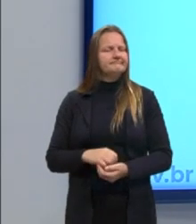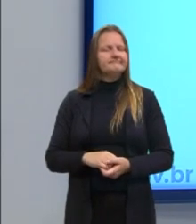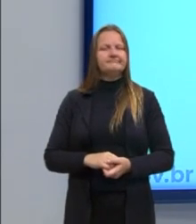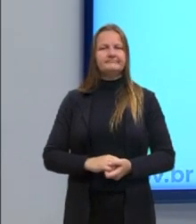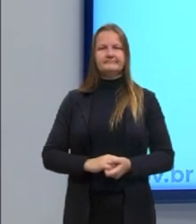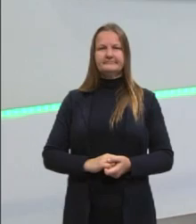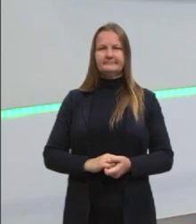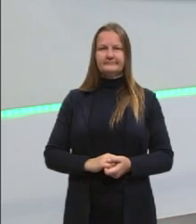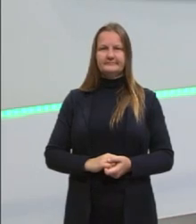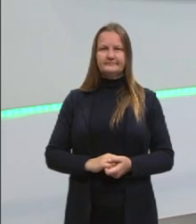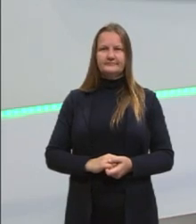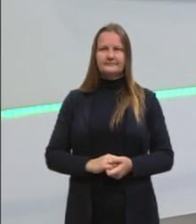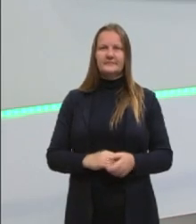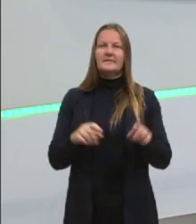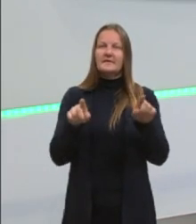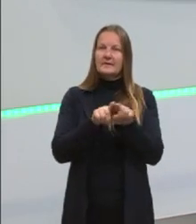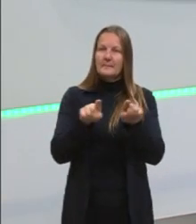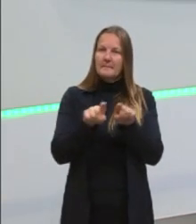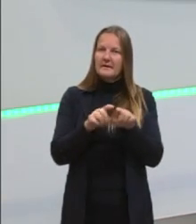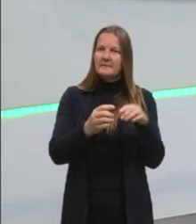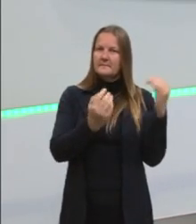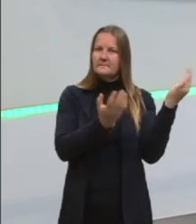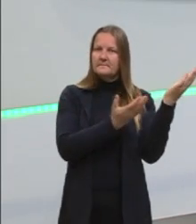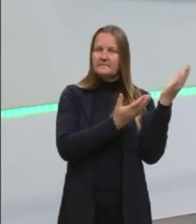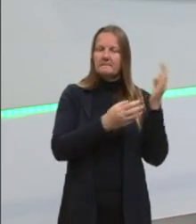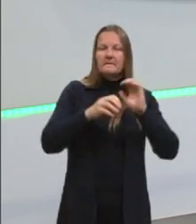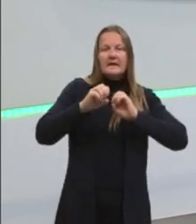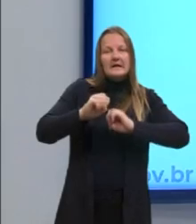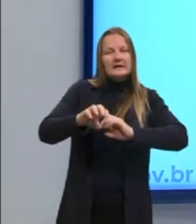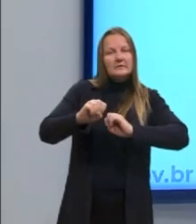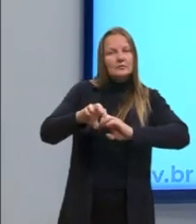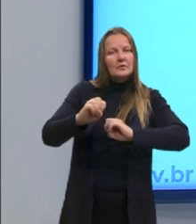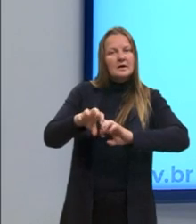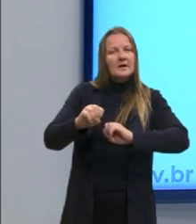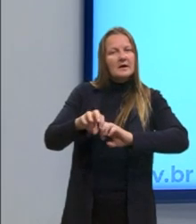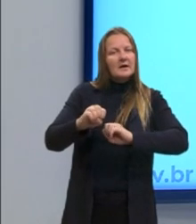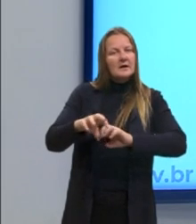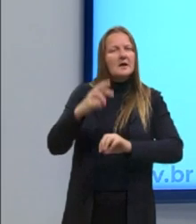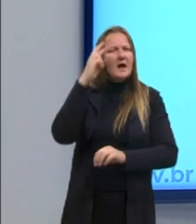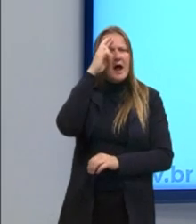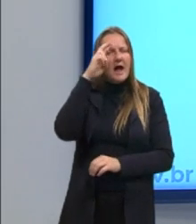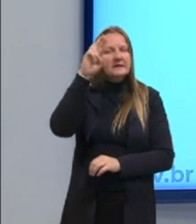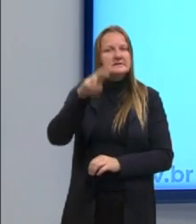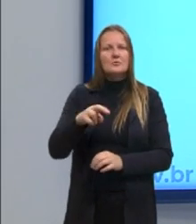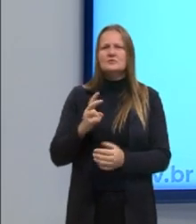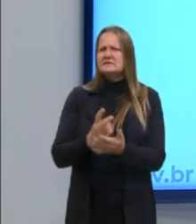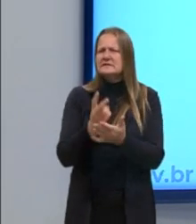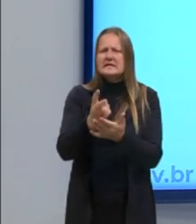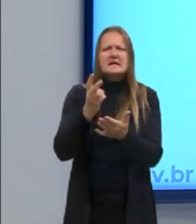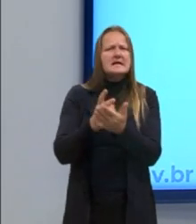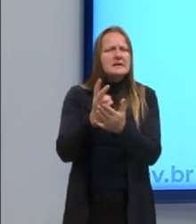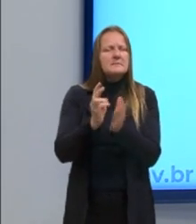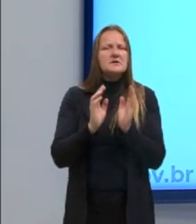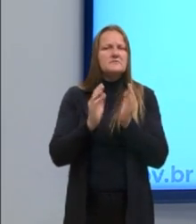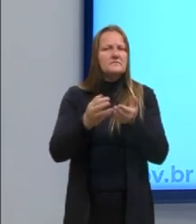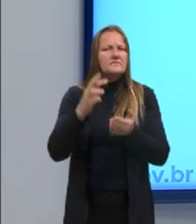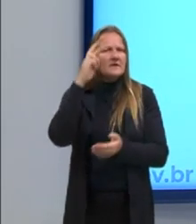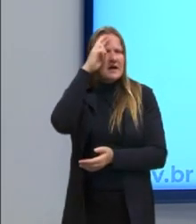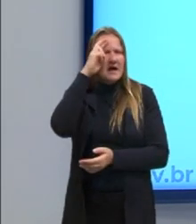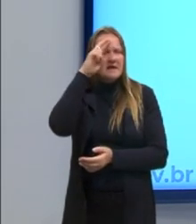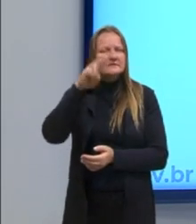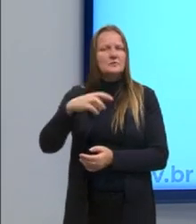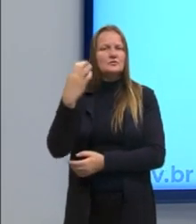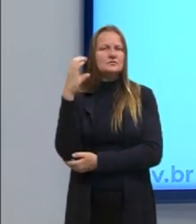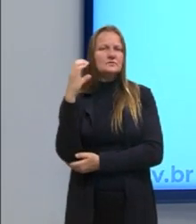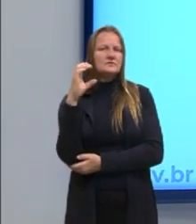humanidade Olha só né Educar para racionalidade então a razão reduzida a razão científica